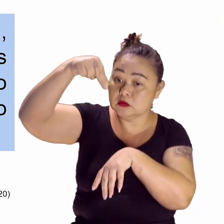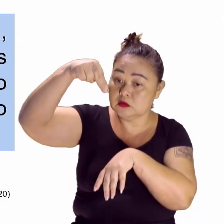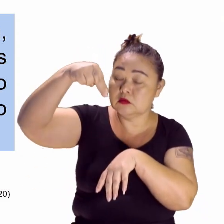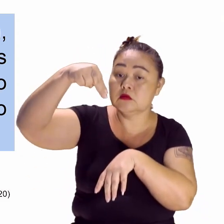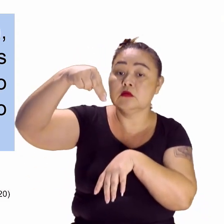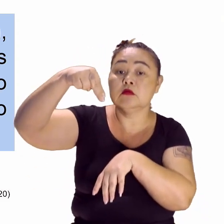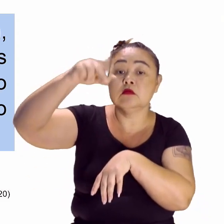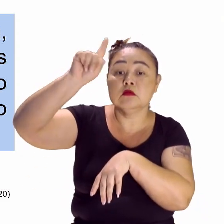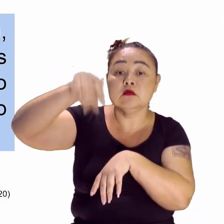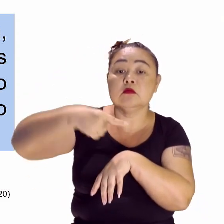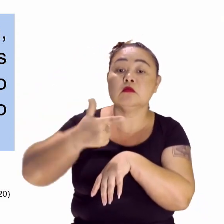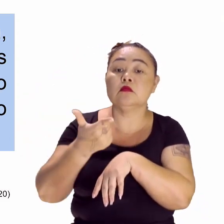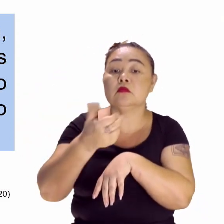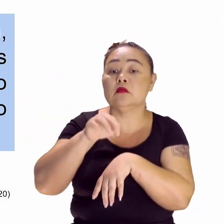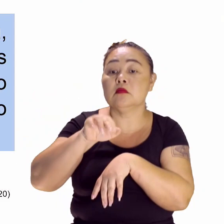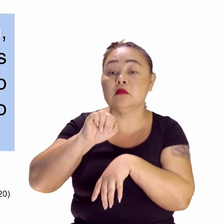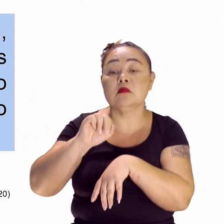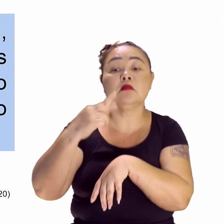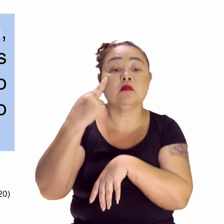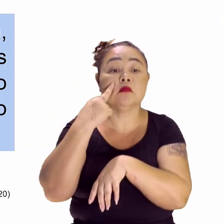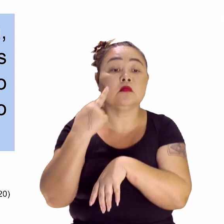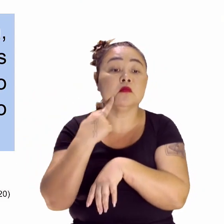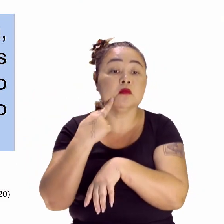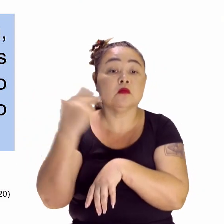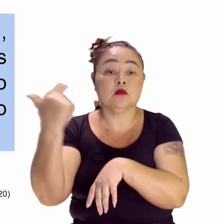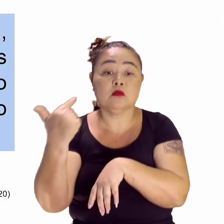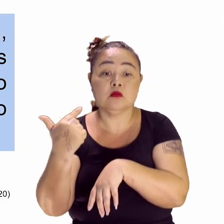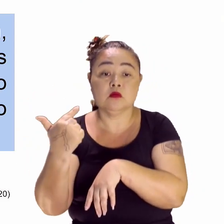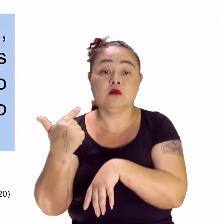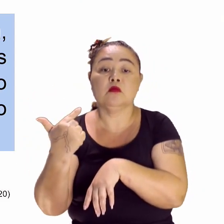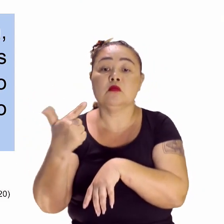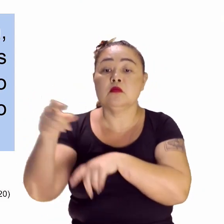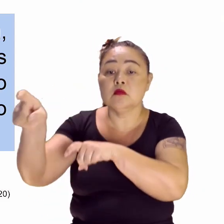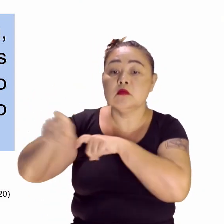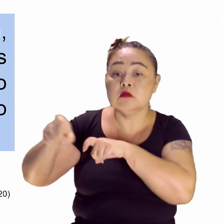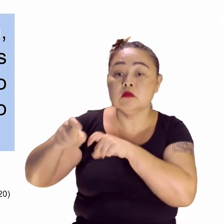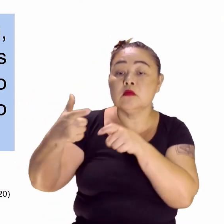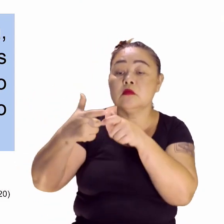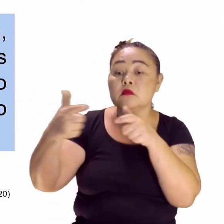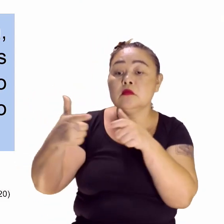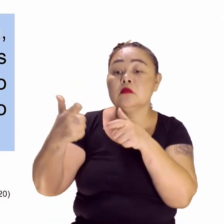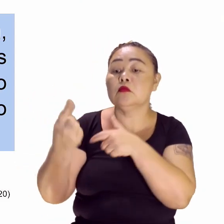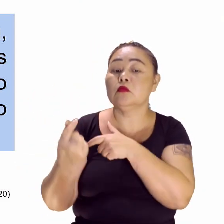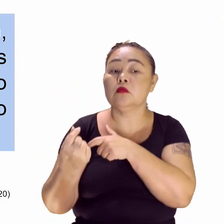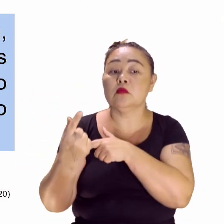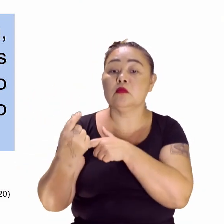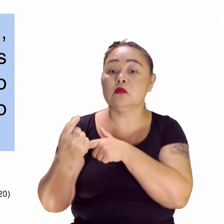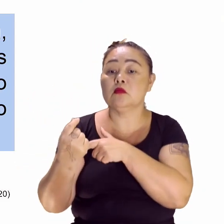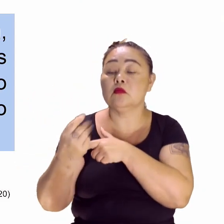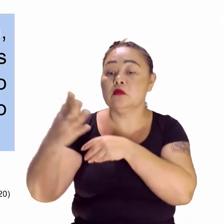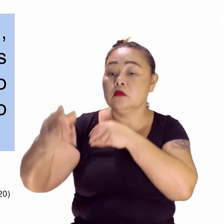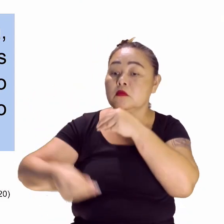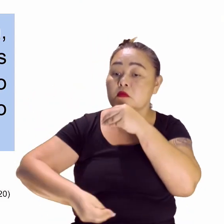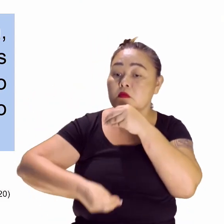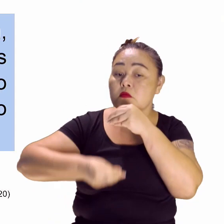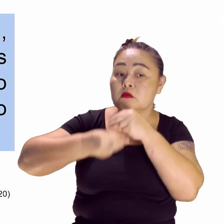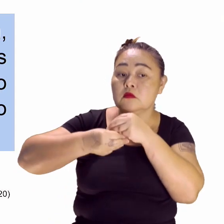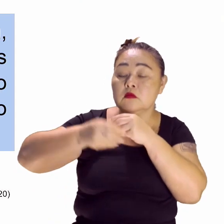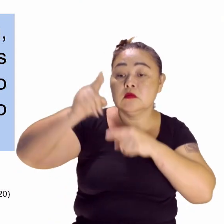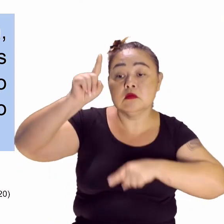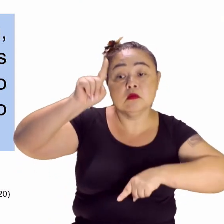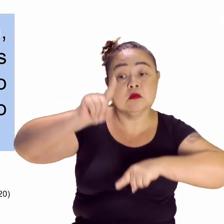o serial para Rondônia é o segundo produto agrícola com maior valor bruto